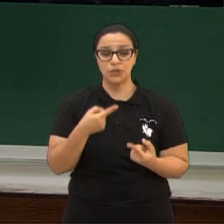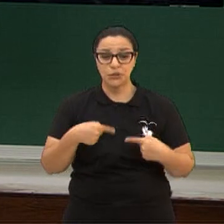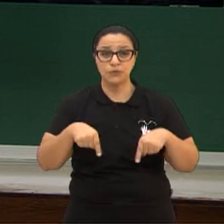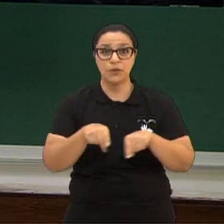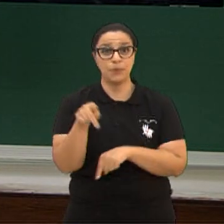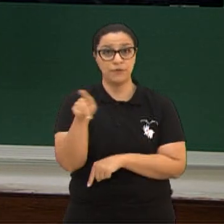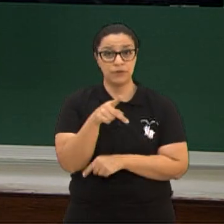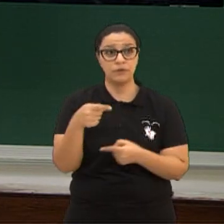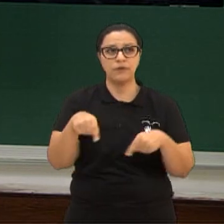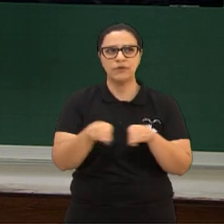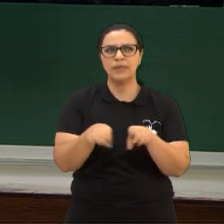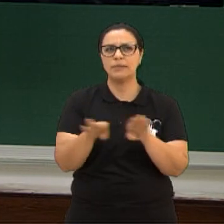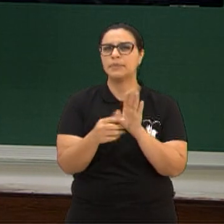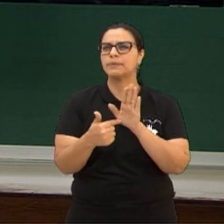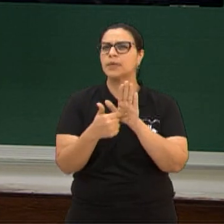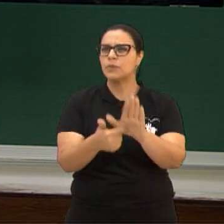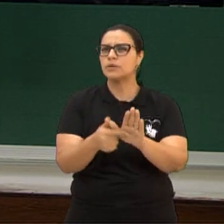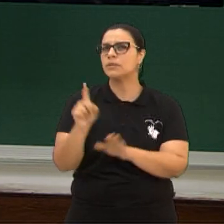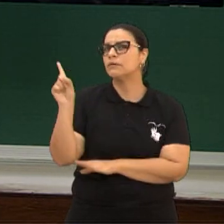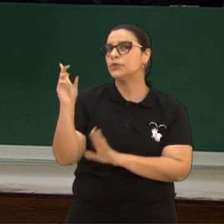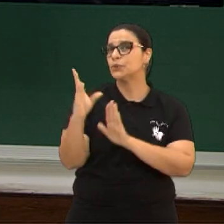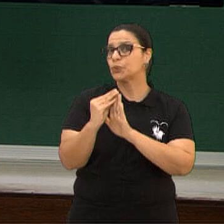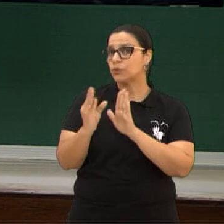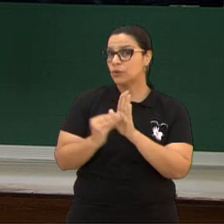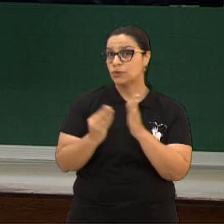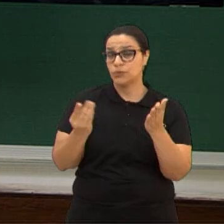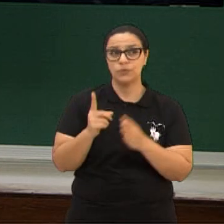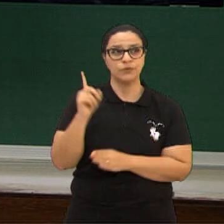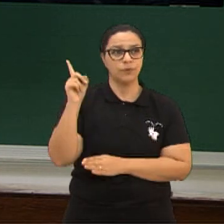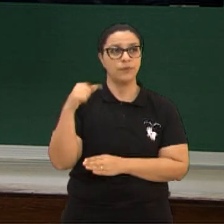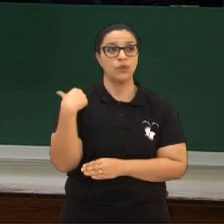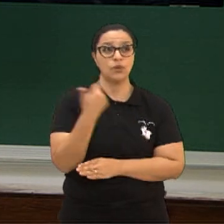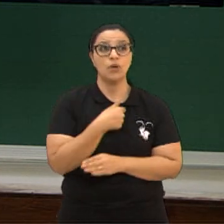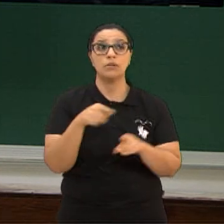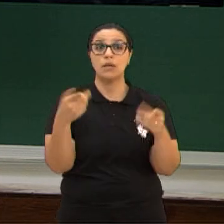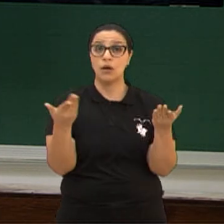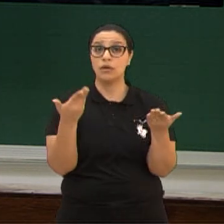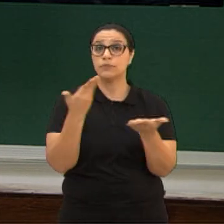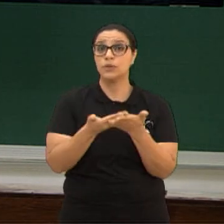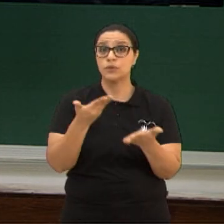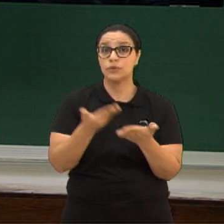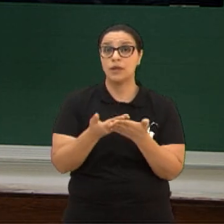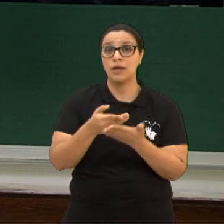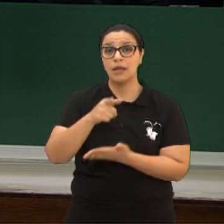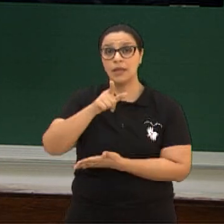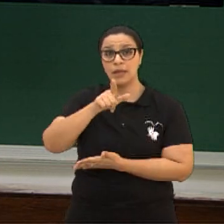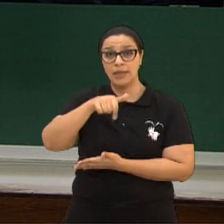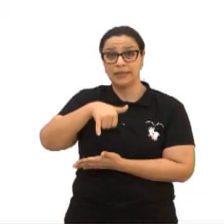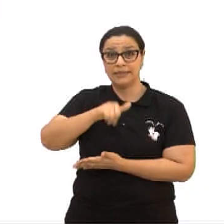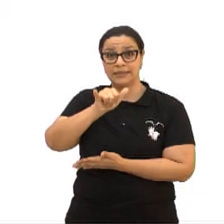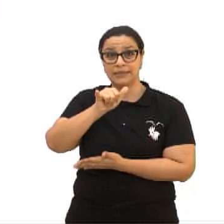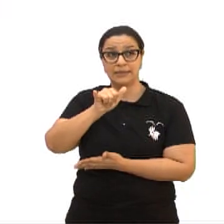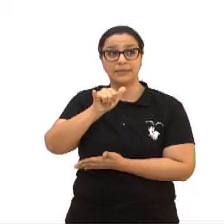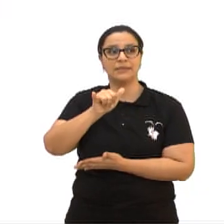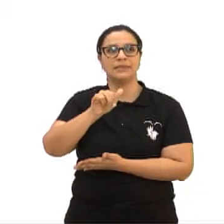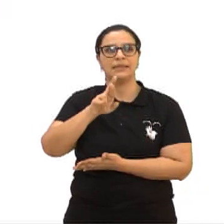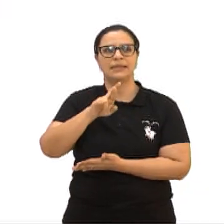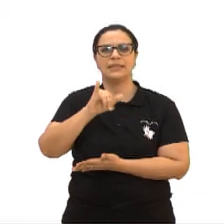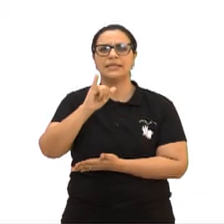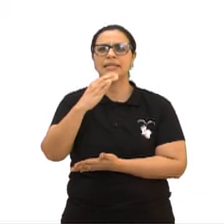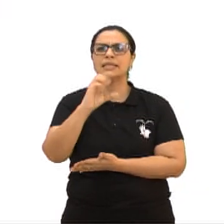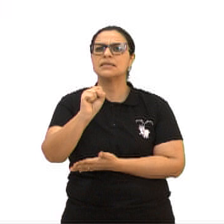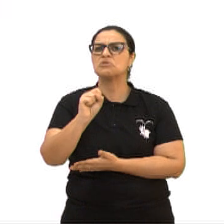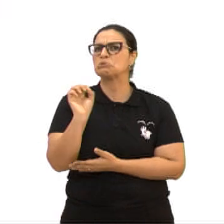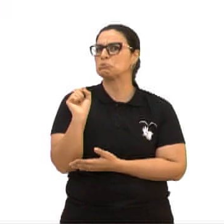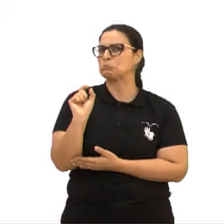voltar um pouquinho só para mostrar o nosso conteúdo de hoje. Nós vamos trabalhar com as lyrics. O que será que